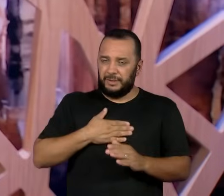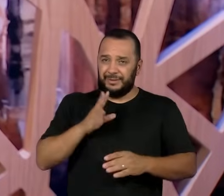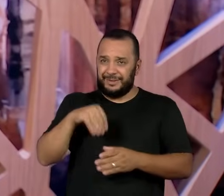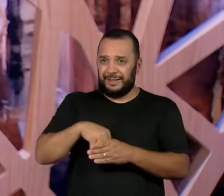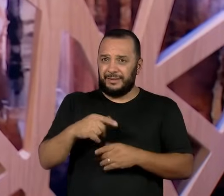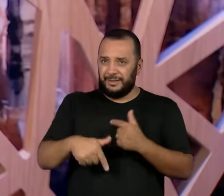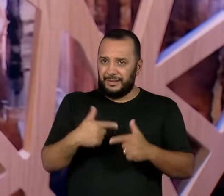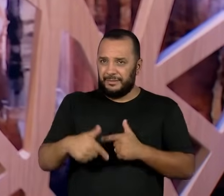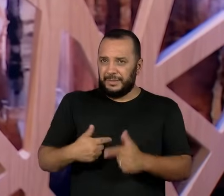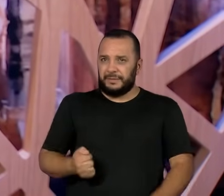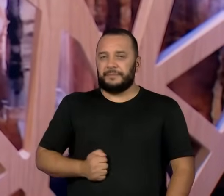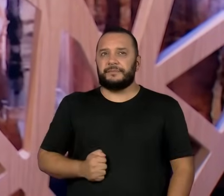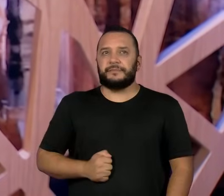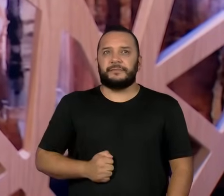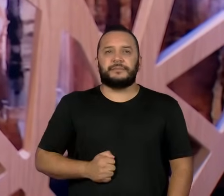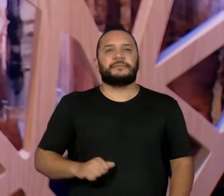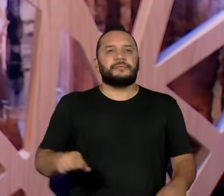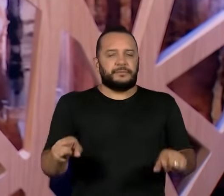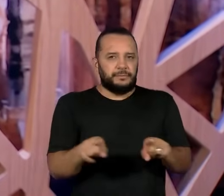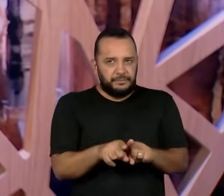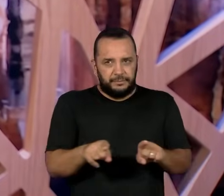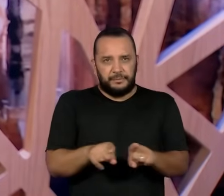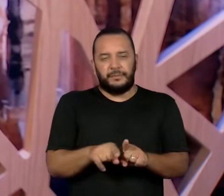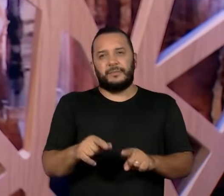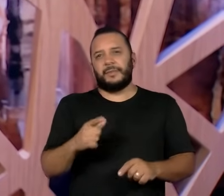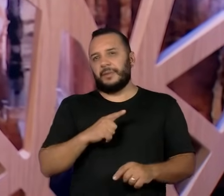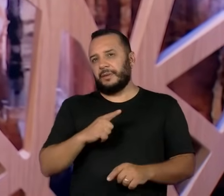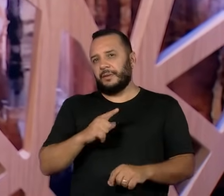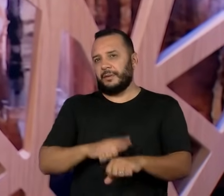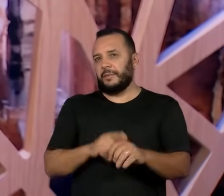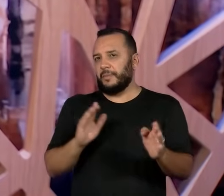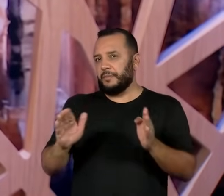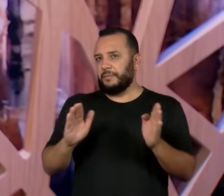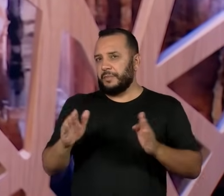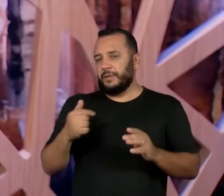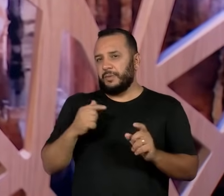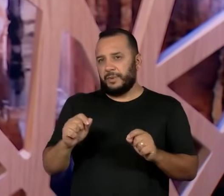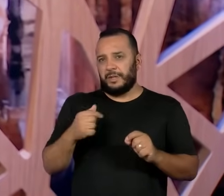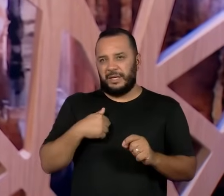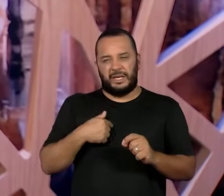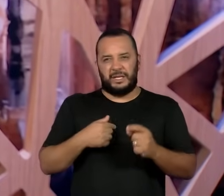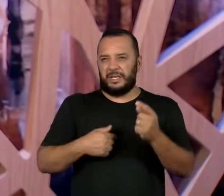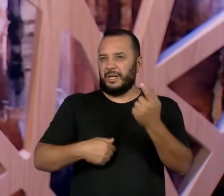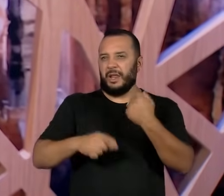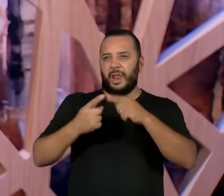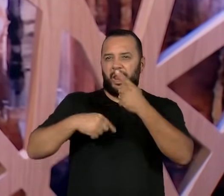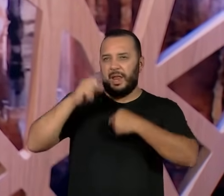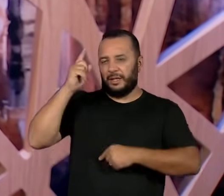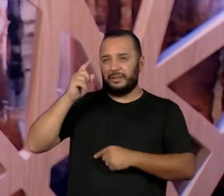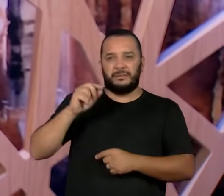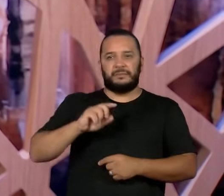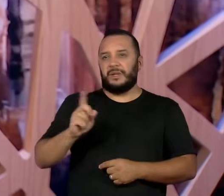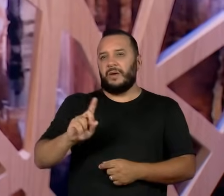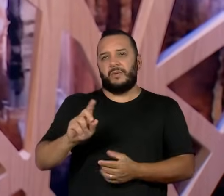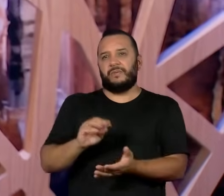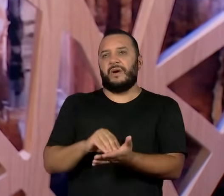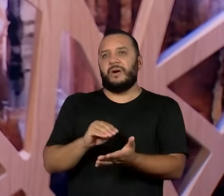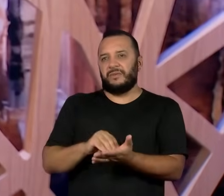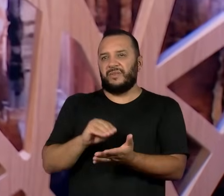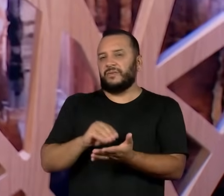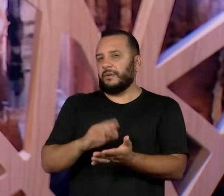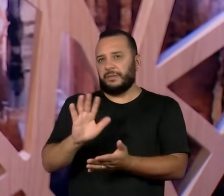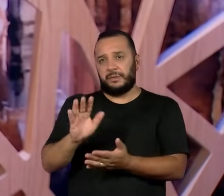cinema, mas também desejo que seja uma era de abundância, não de escassez, e que essa abundância seja criativa,